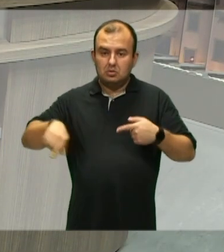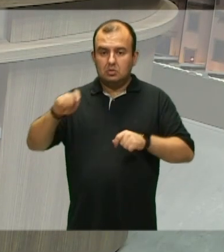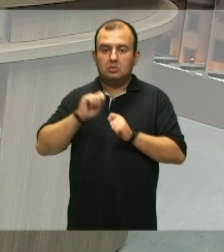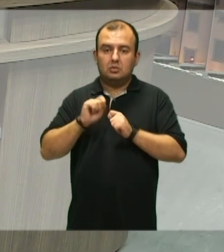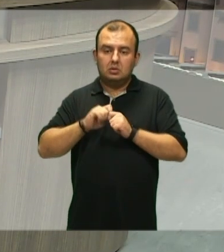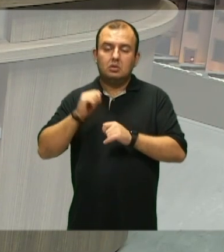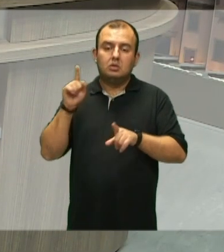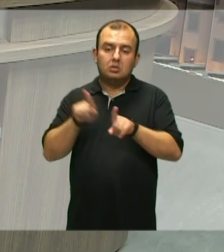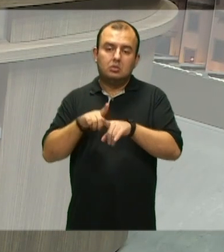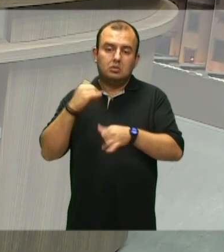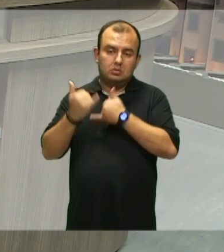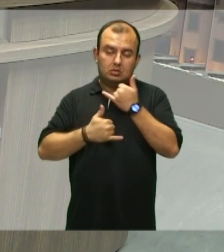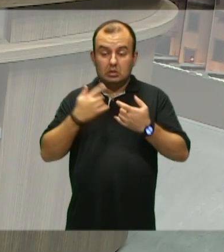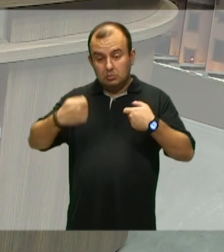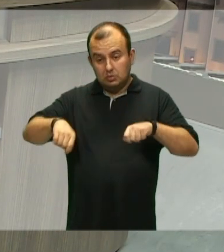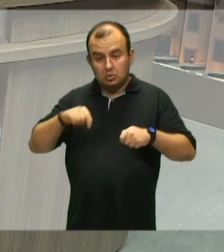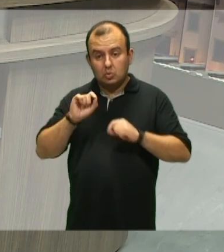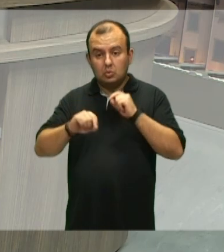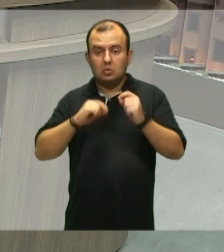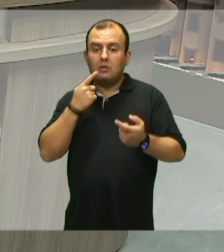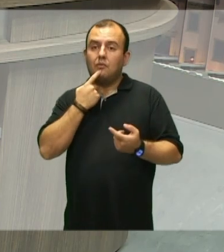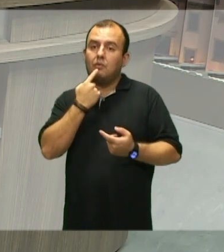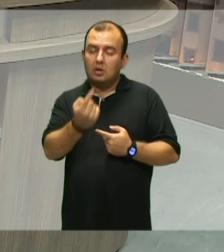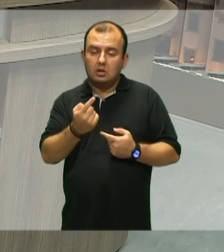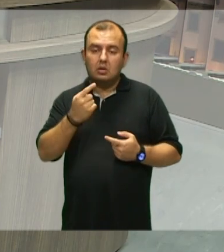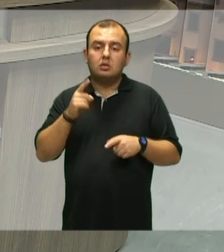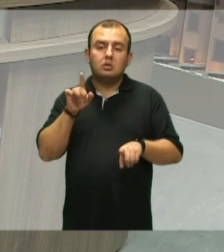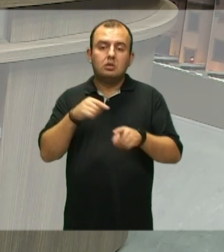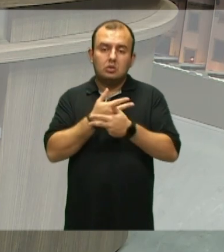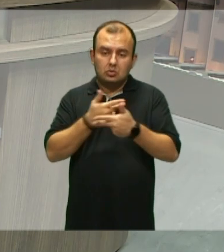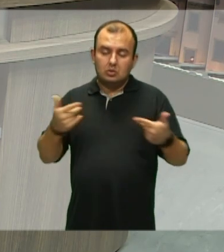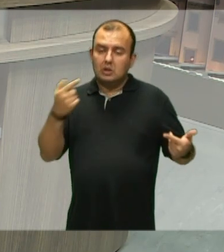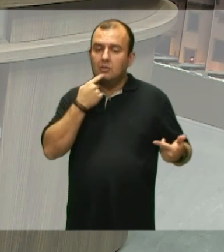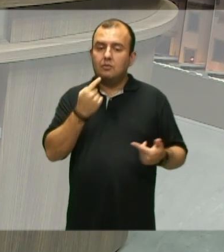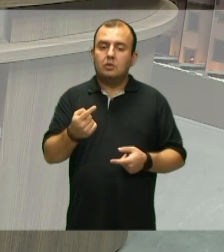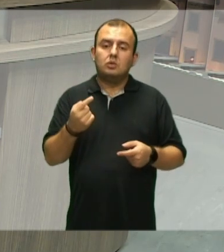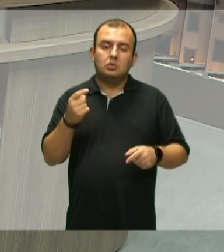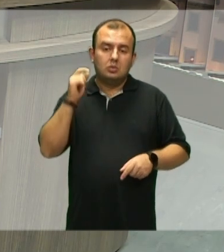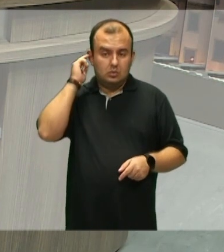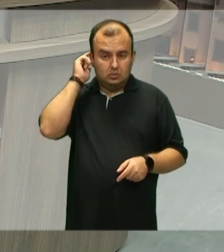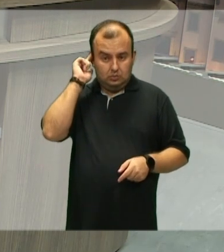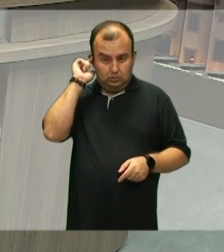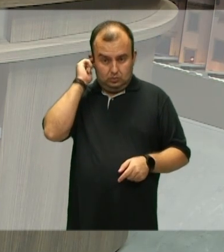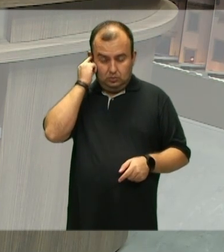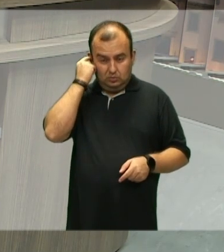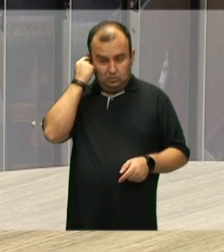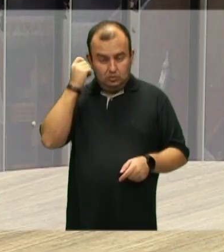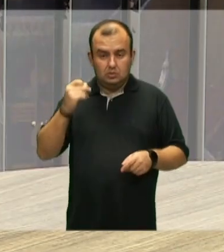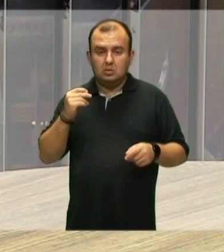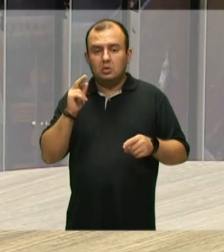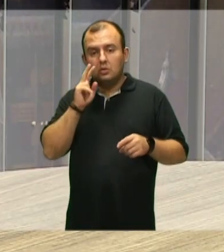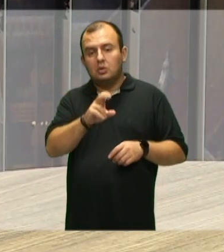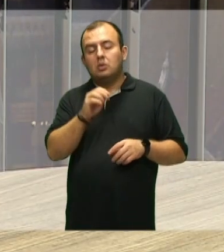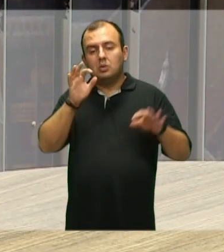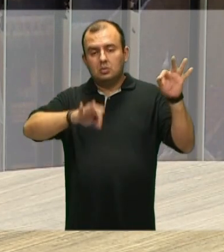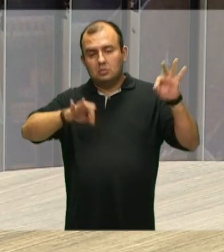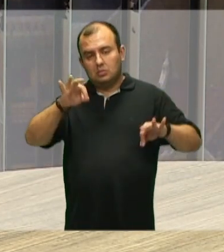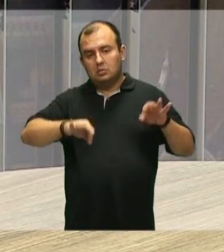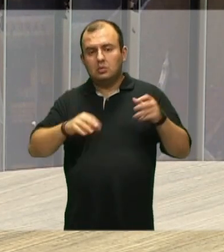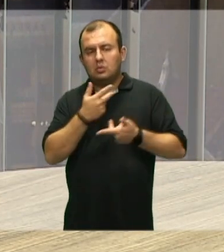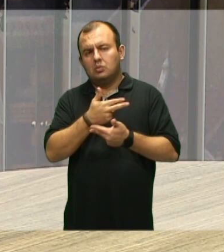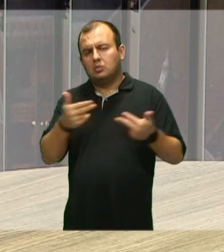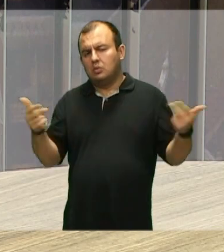fazendo, porque eles têm aquela necessidade de verbalizar. E as coisas que eles falam, né, quando eles estão vendo uma peça, assim, são